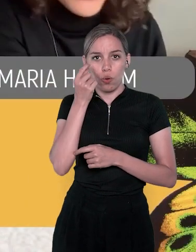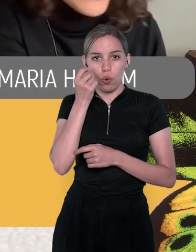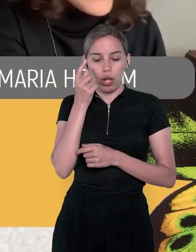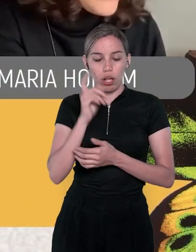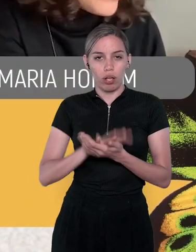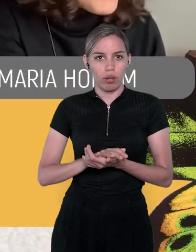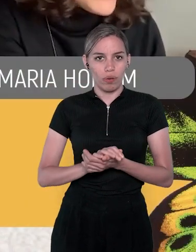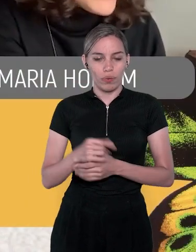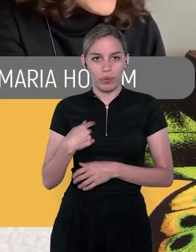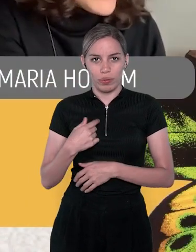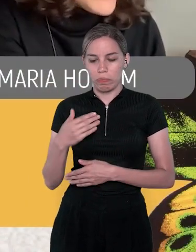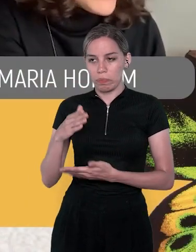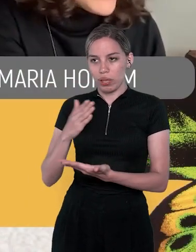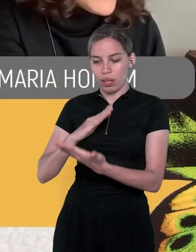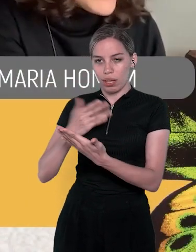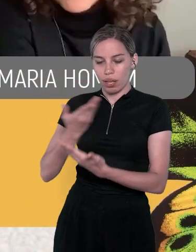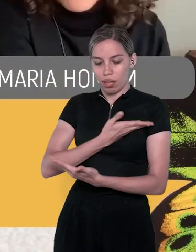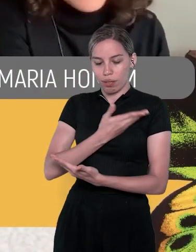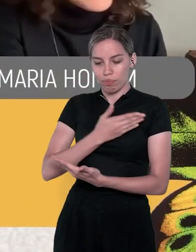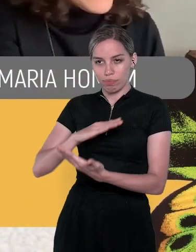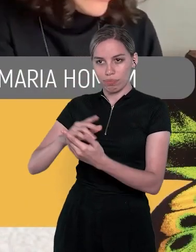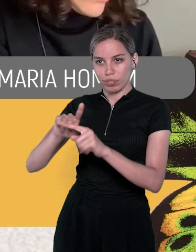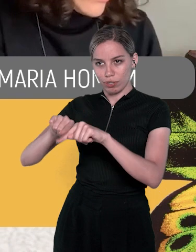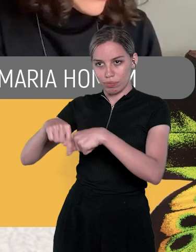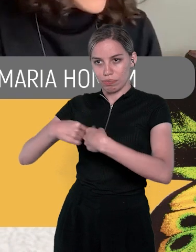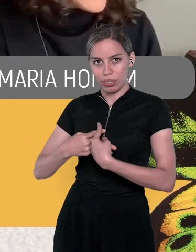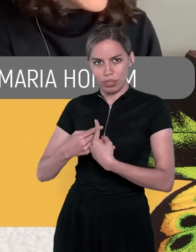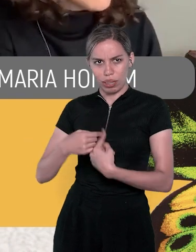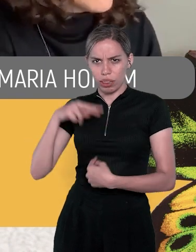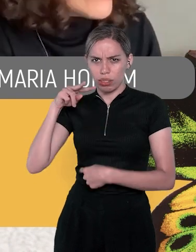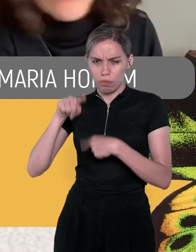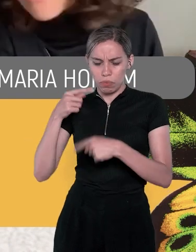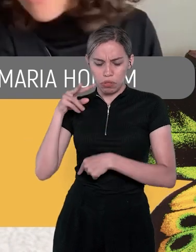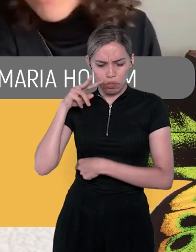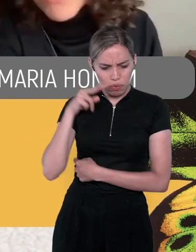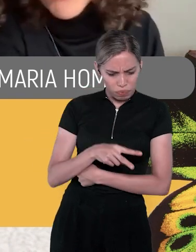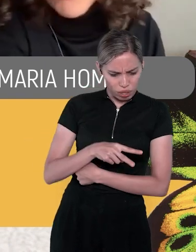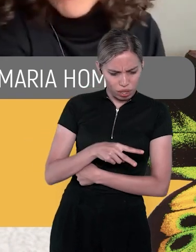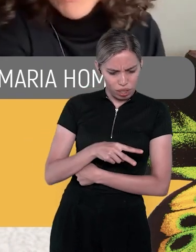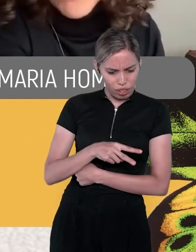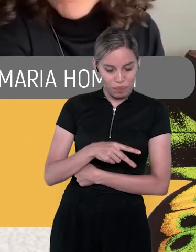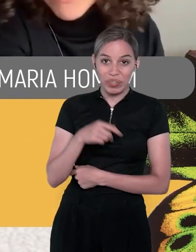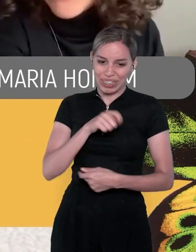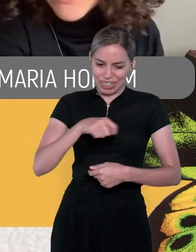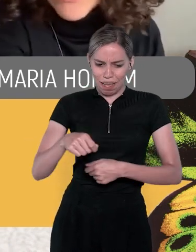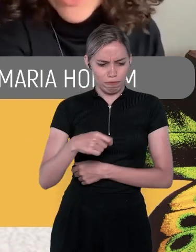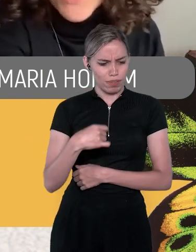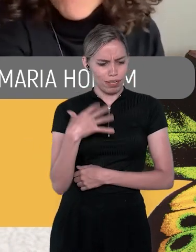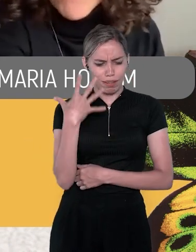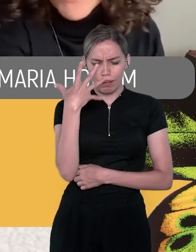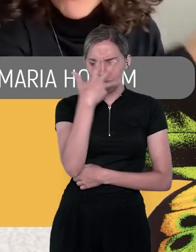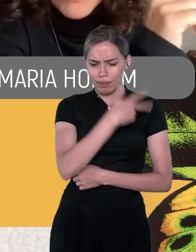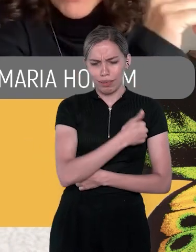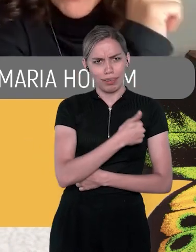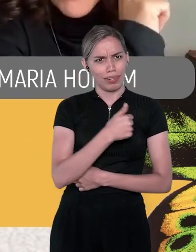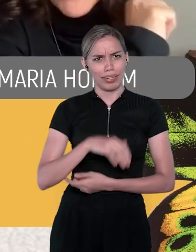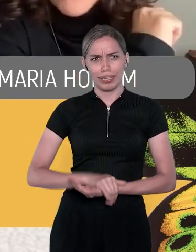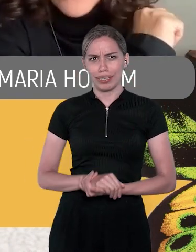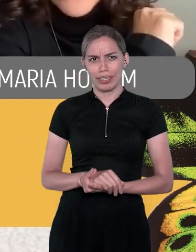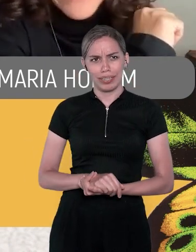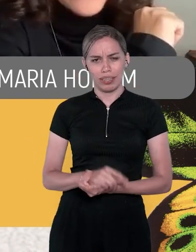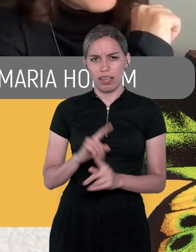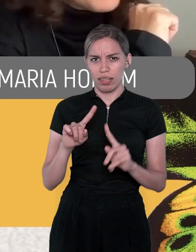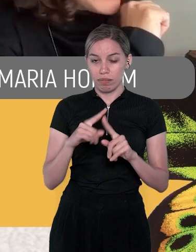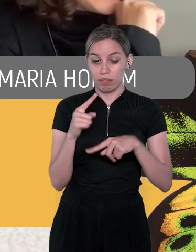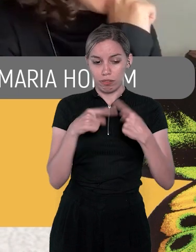artista plástico me emprestou. Então, assim, você não enxerga depois muito bem para ler, mas é lindo, né? Então, a